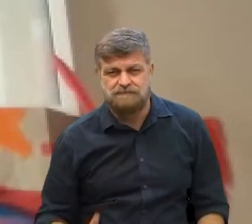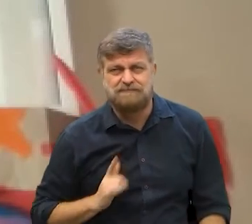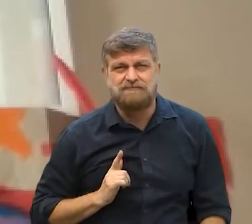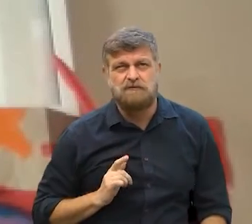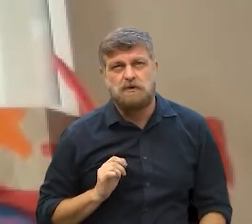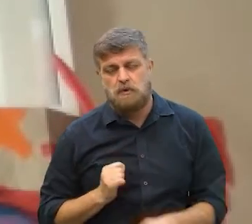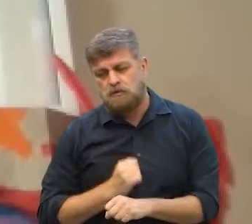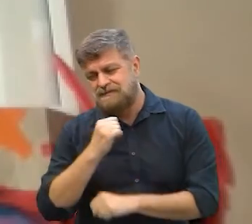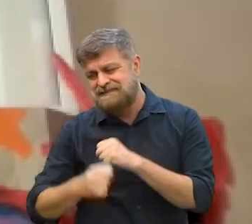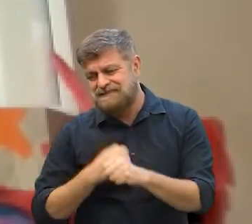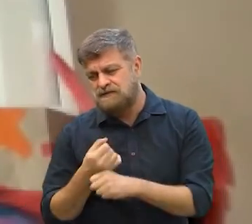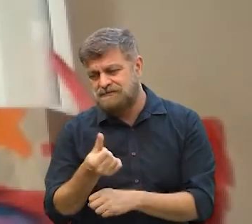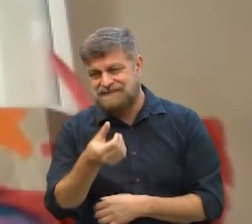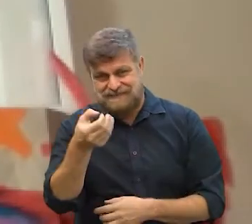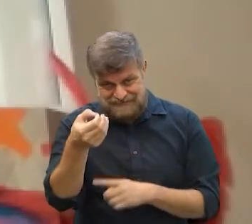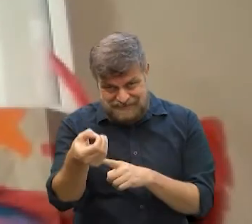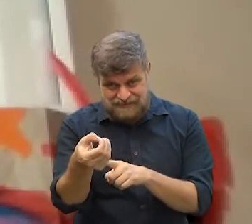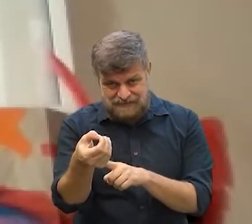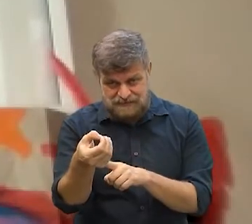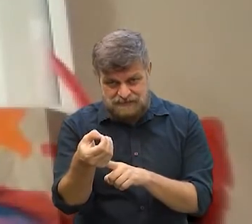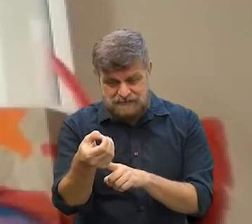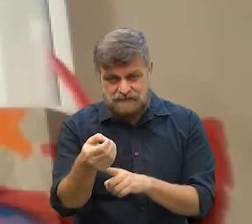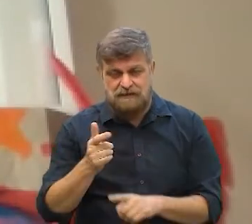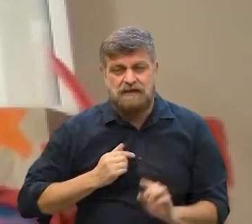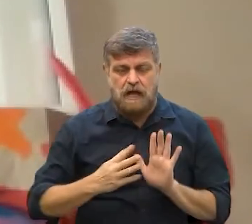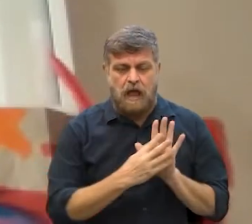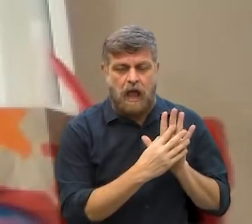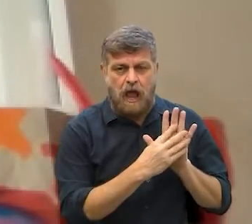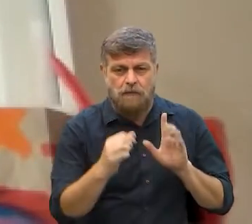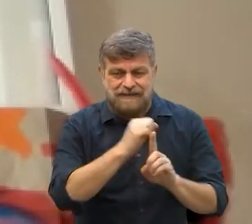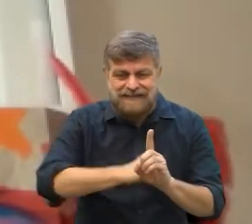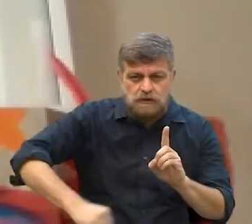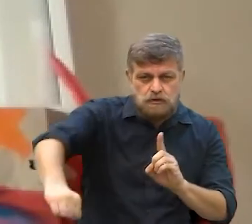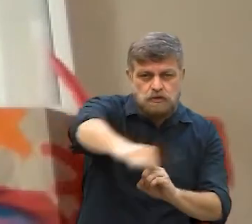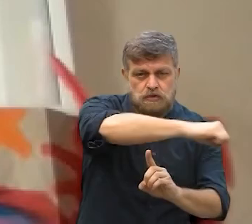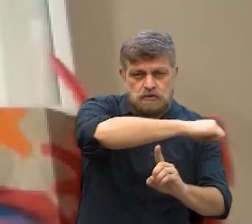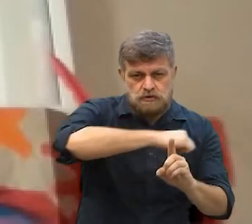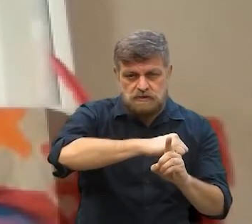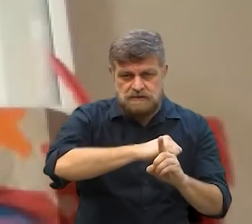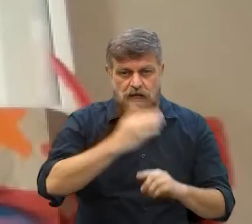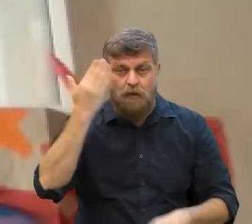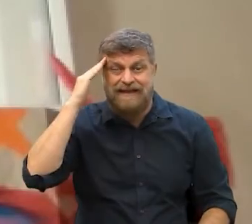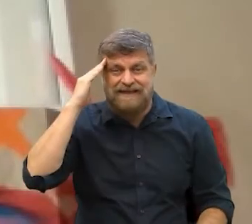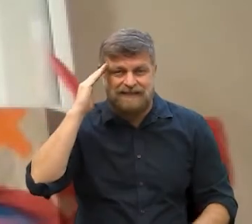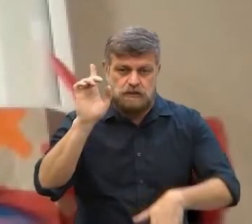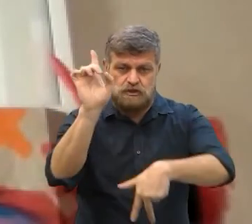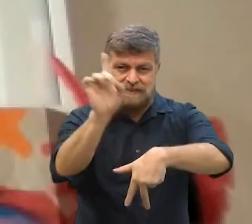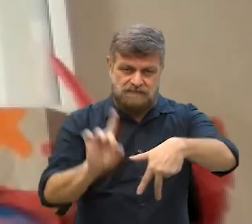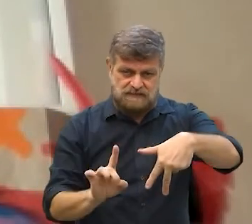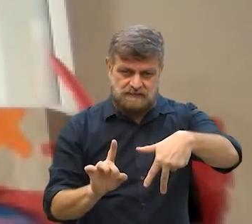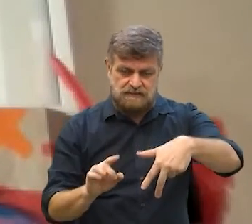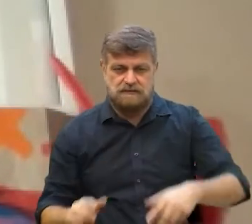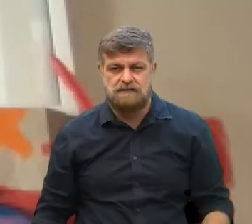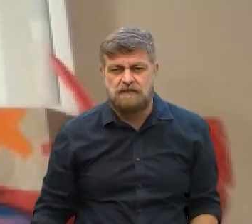final dos anos 60, e que é o modelo social de interpretação da deficiência. Esse